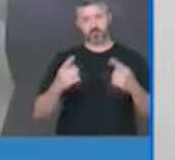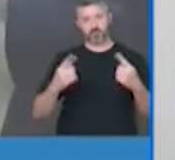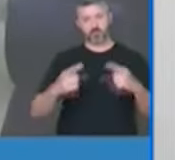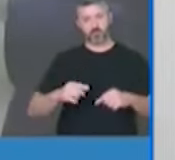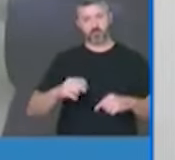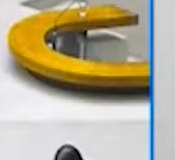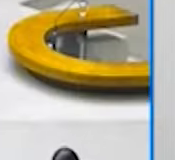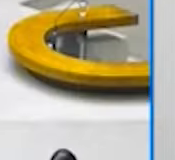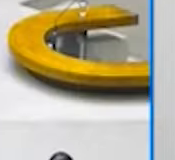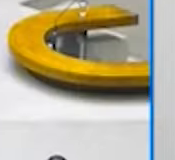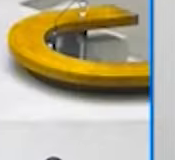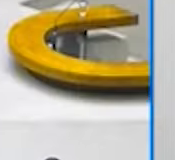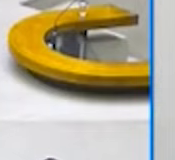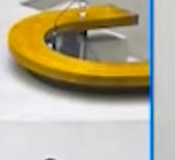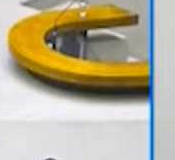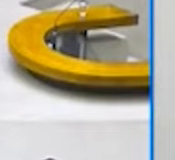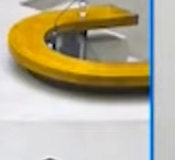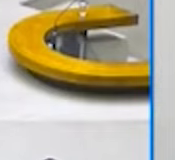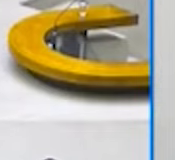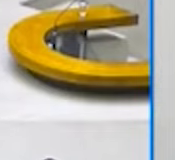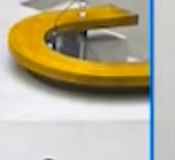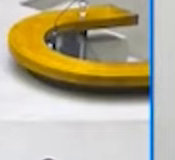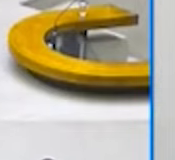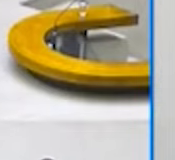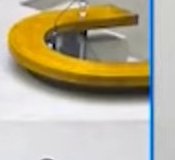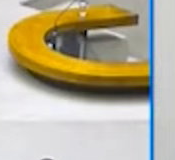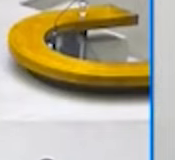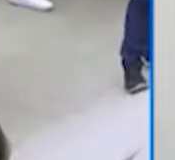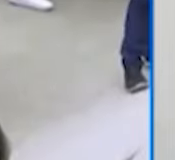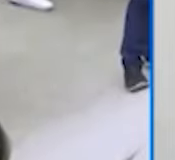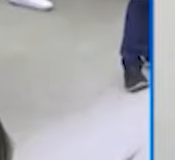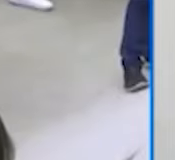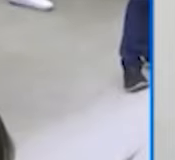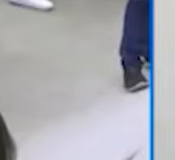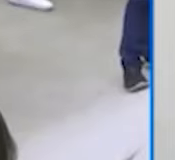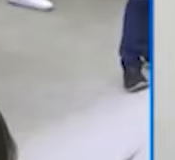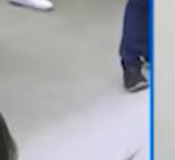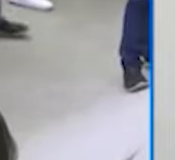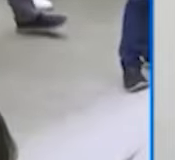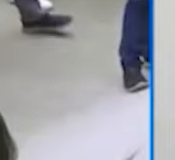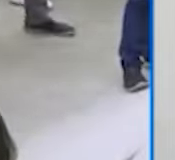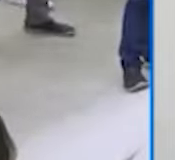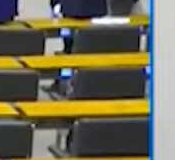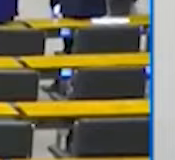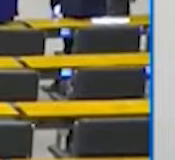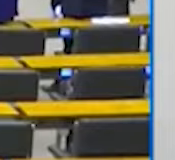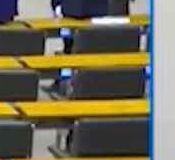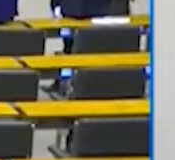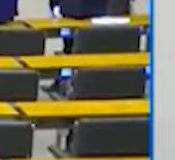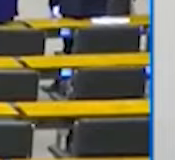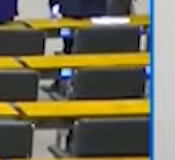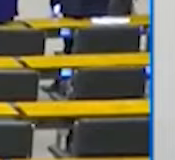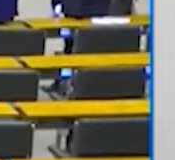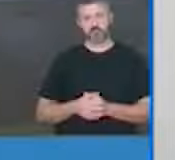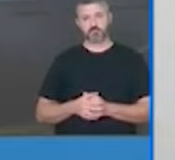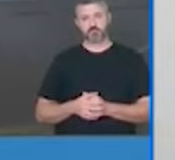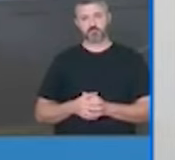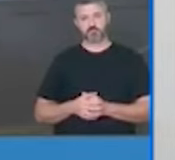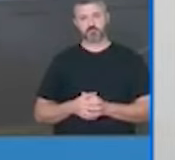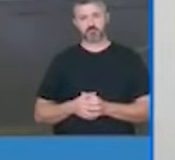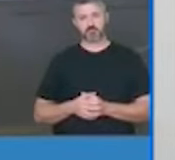nós já temos, né, que regulariza o aborto legal, nessas hipóteses que o Código Penal prevê no seu artigo 128, quando